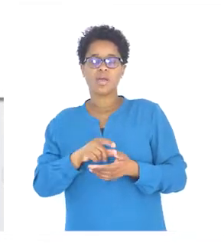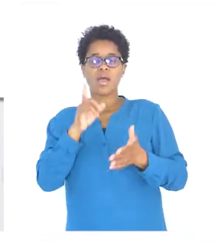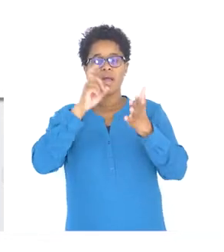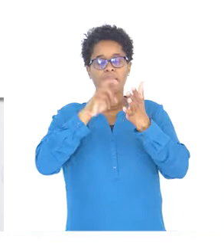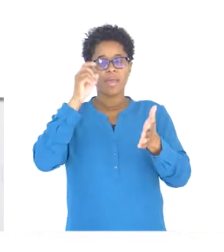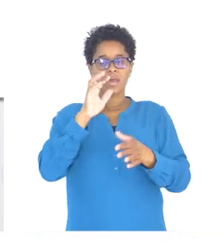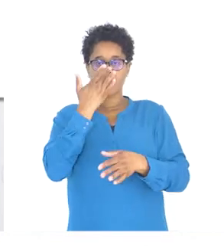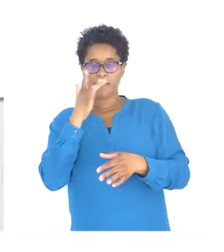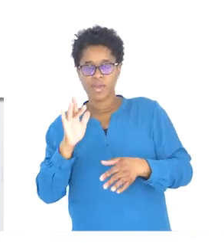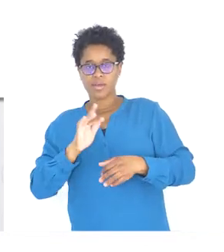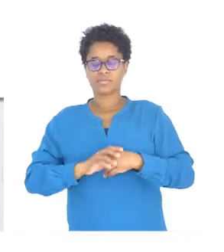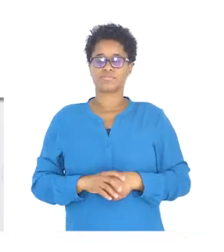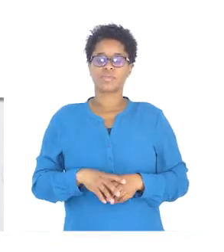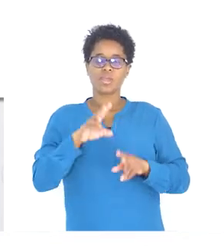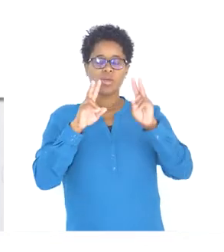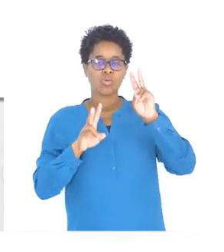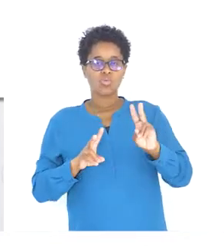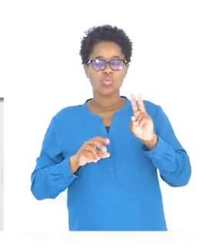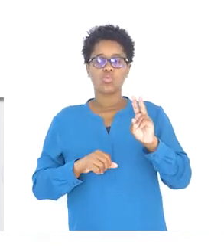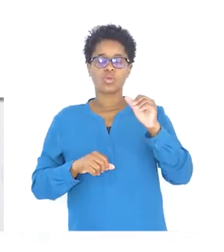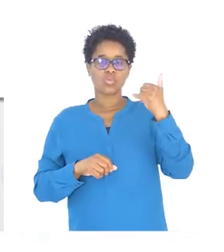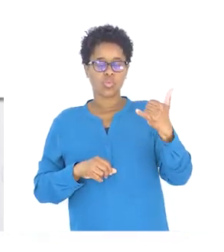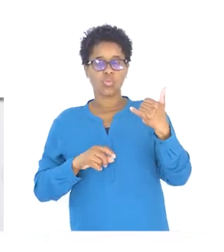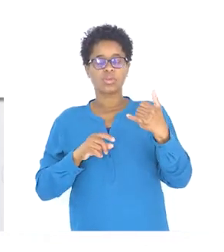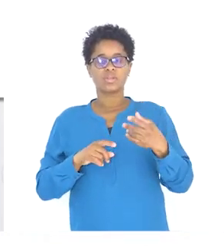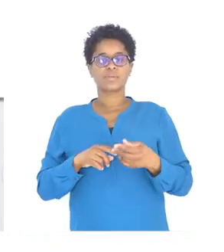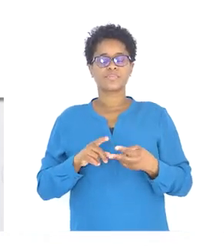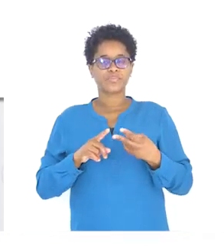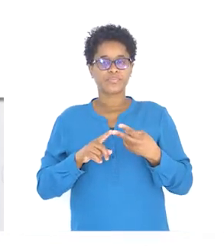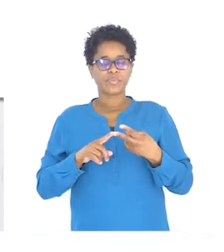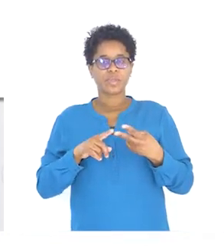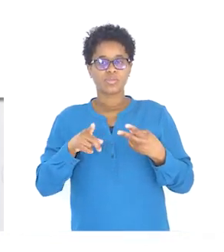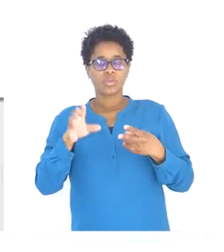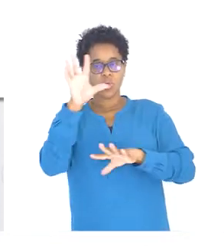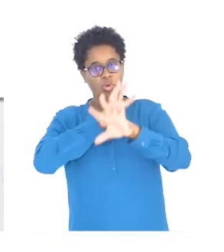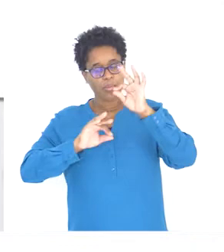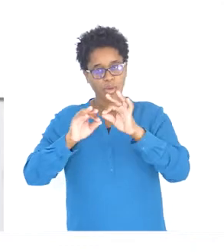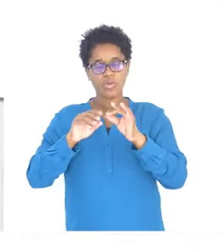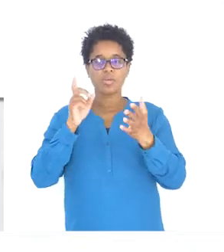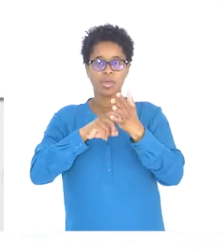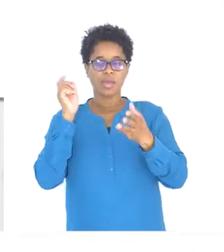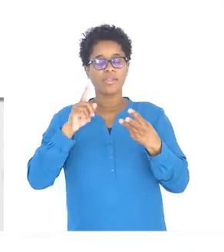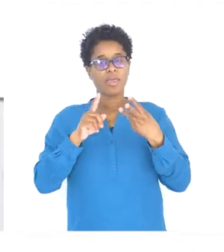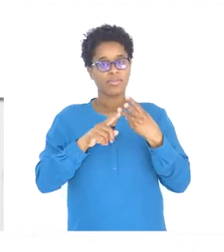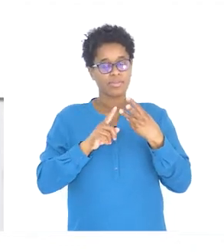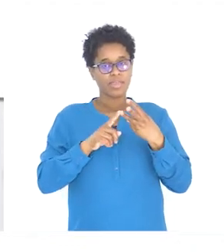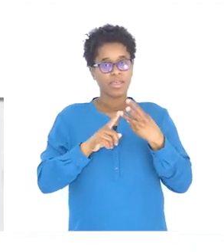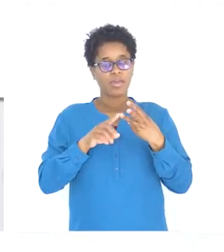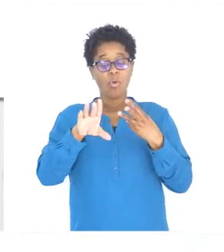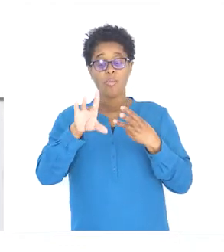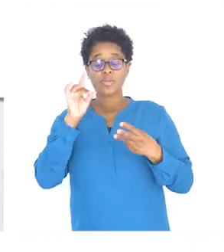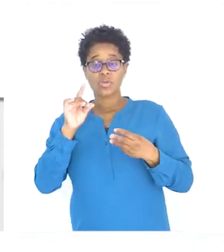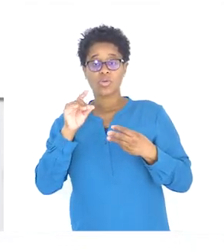opção, americanos e africanos. A segunda opção, europeus e americanos. E a